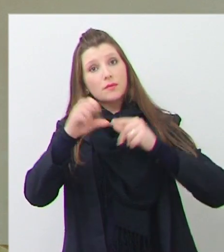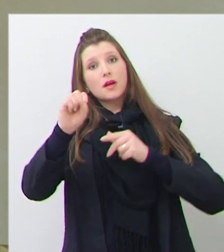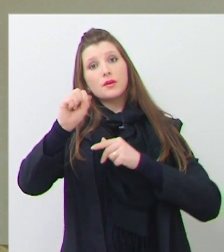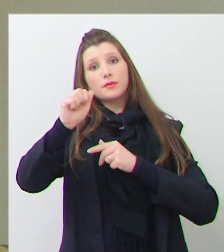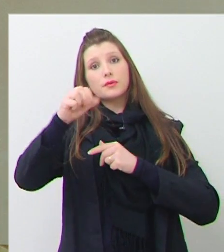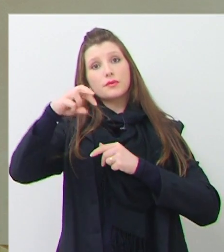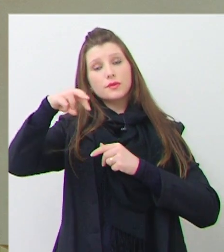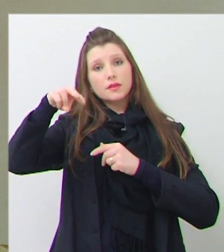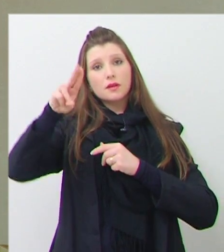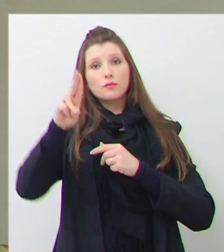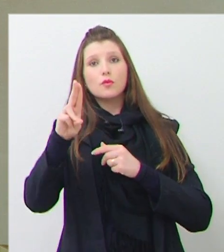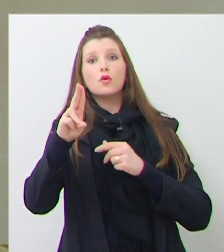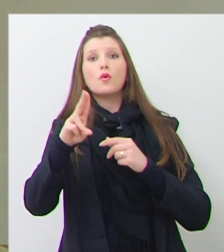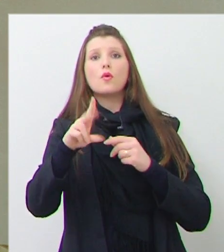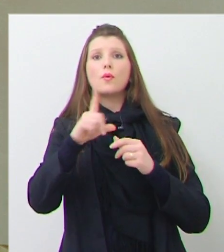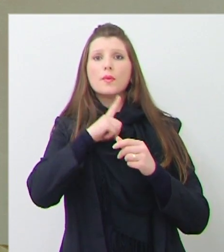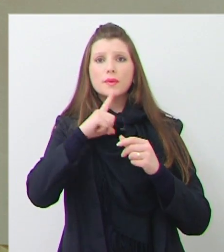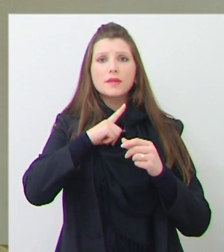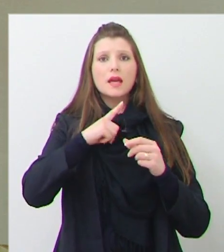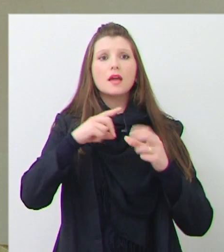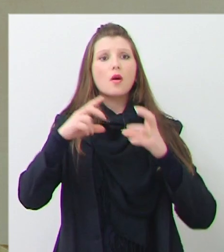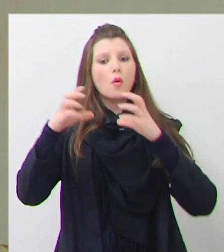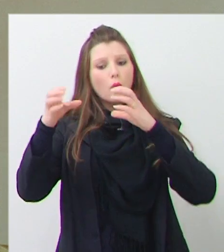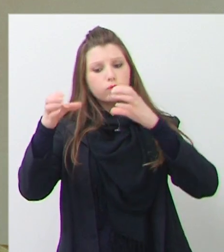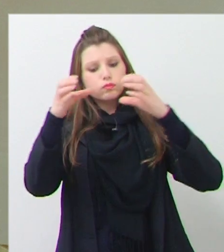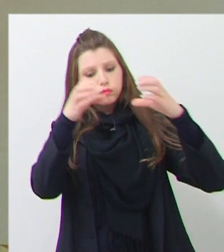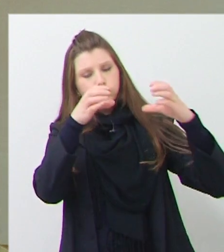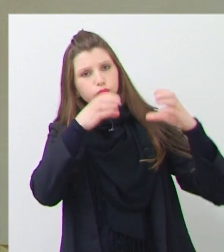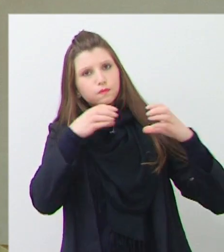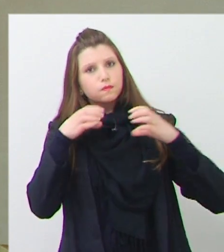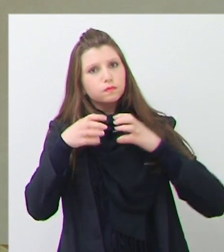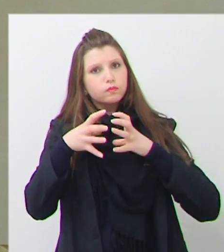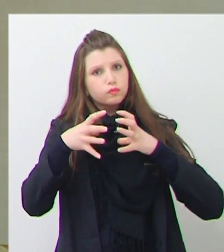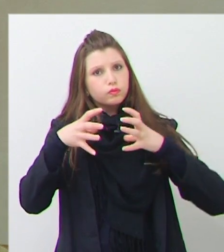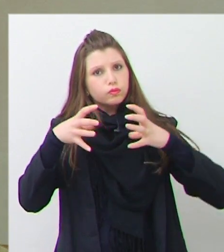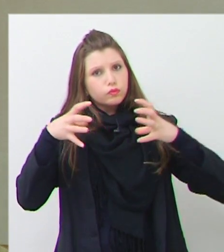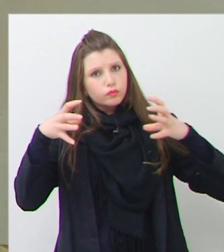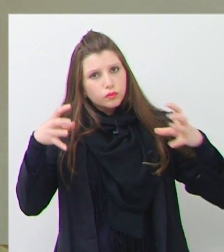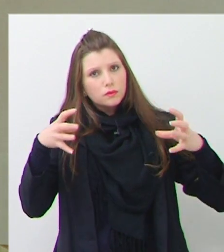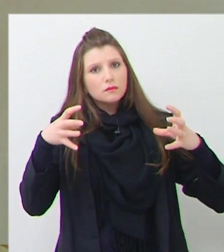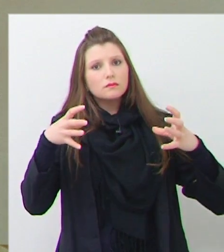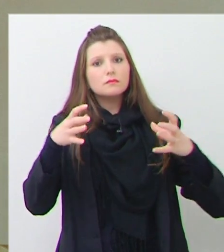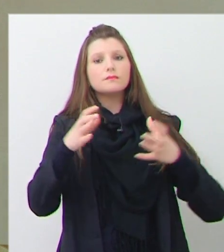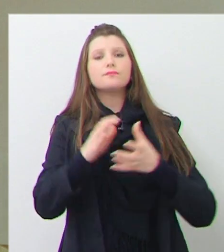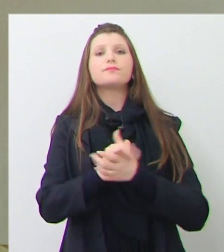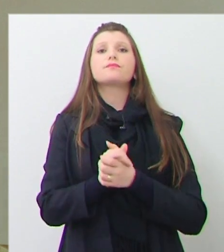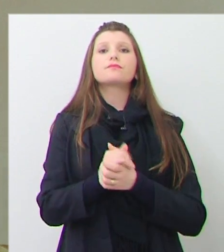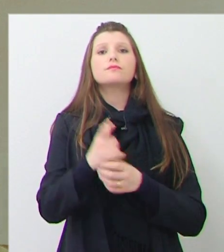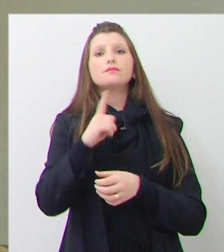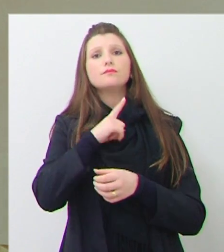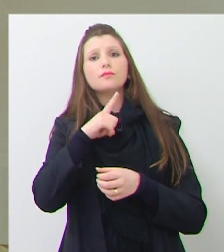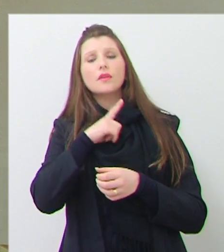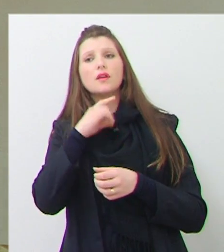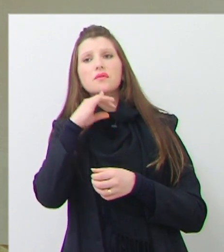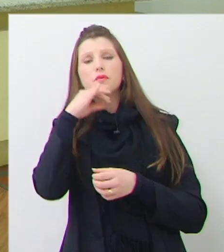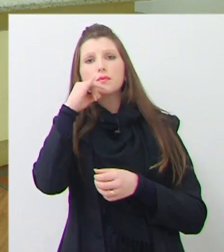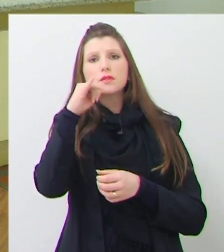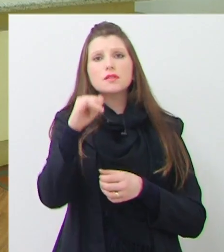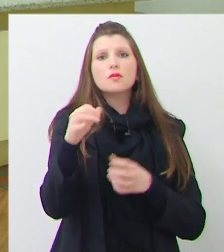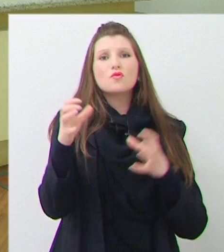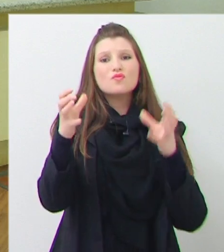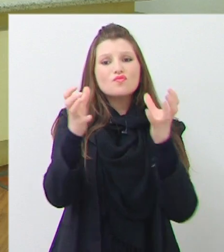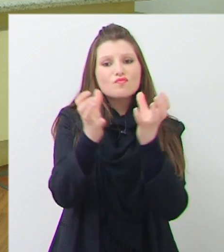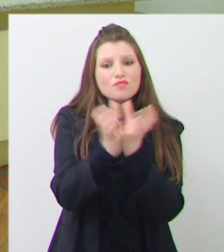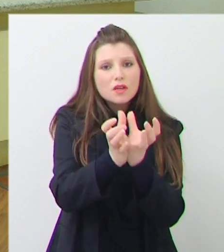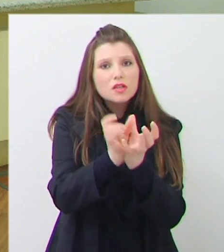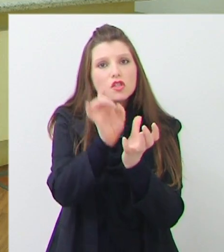já abrange bastante espaço aqui na nossa região. E se ser concentrado, se essas informações forem concentradas em Florianópolis,